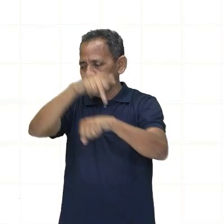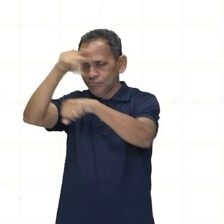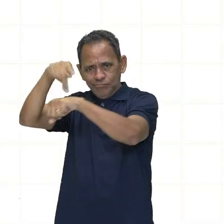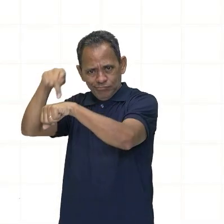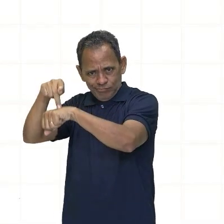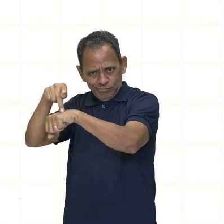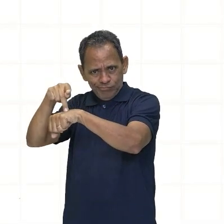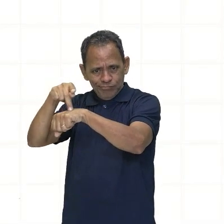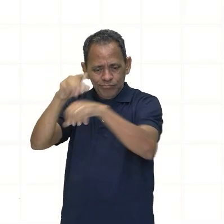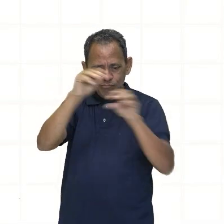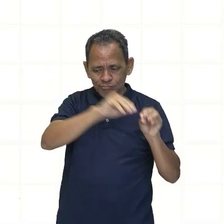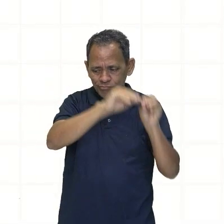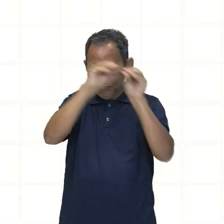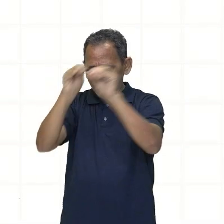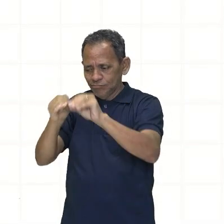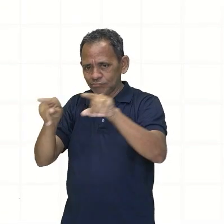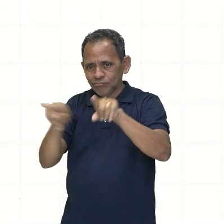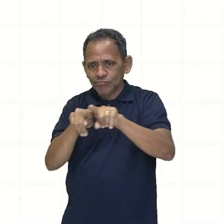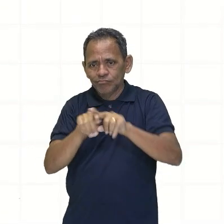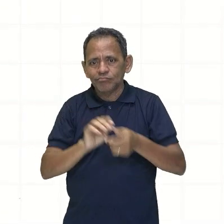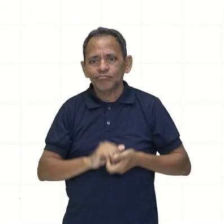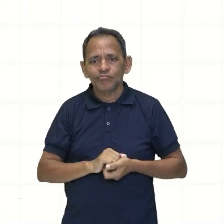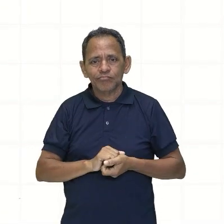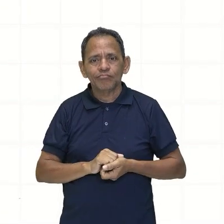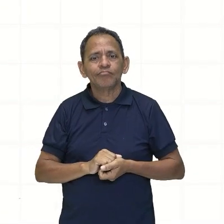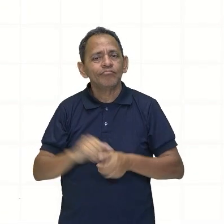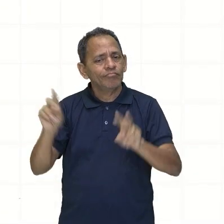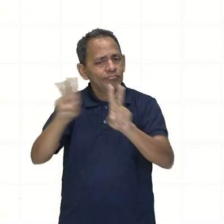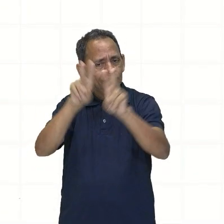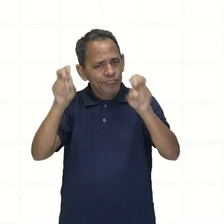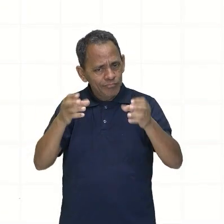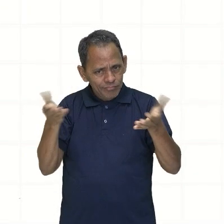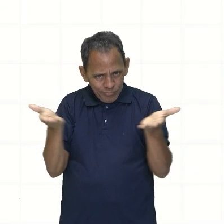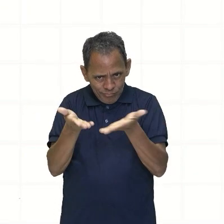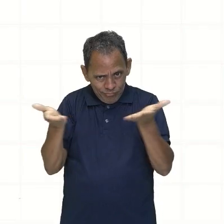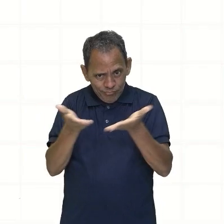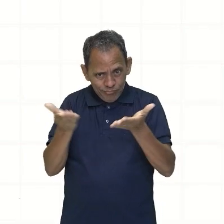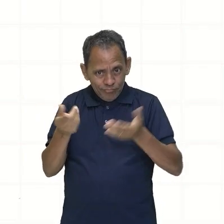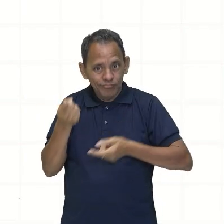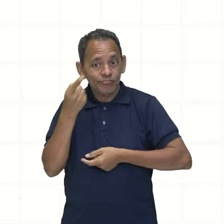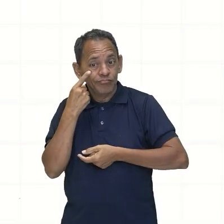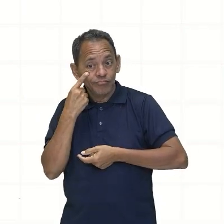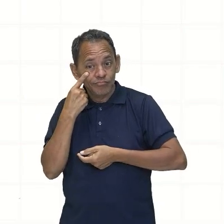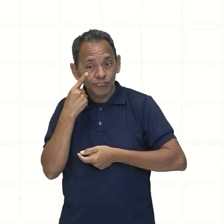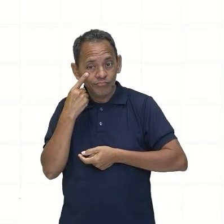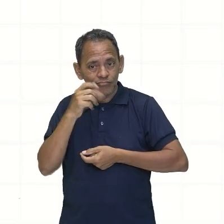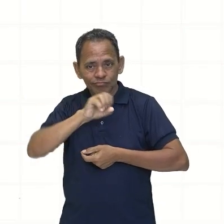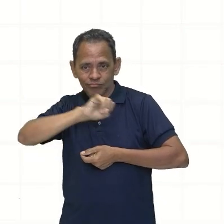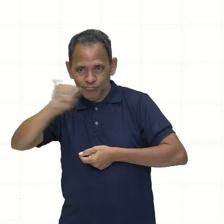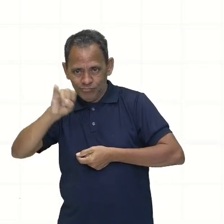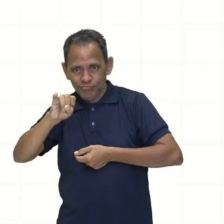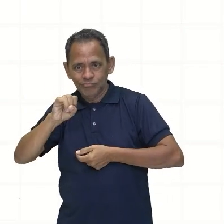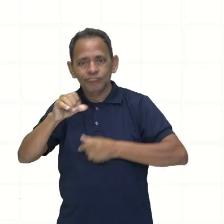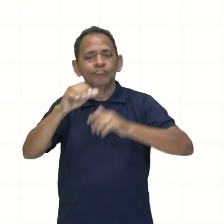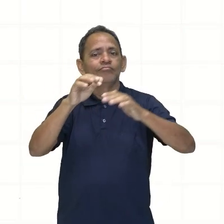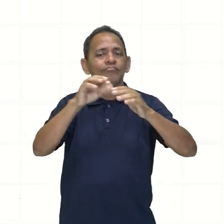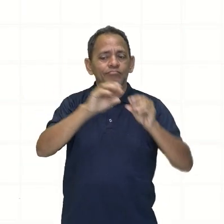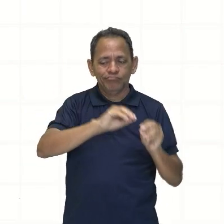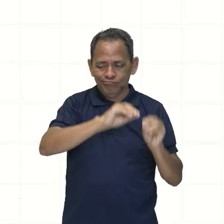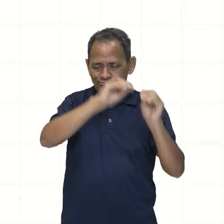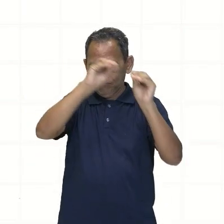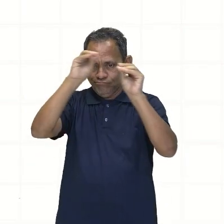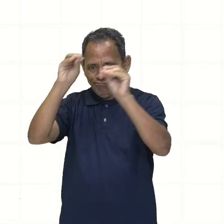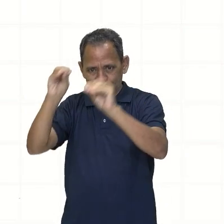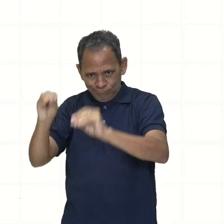país, tá bom? E é nisso que nós vamos observar, né? Se esse movimento, ele vai ser um